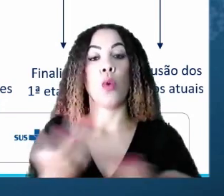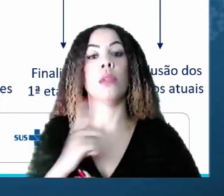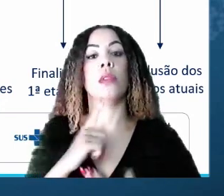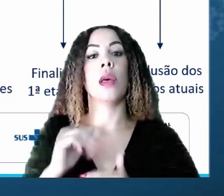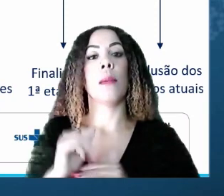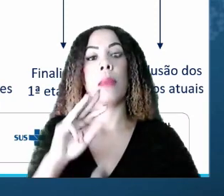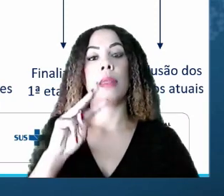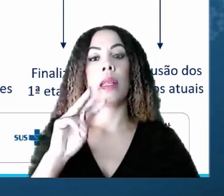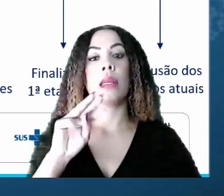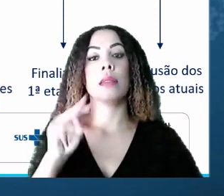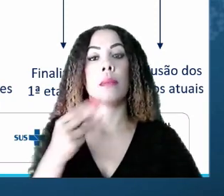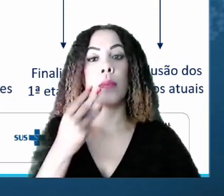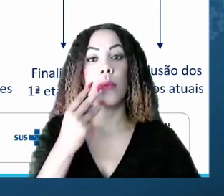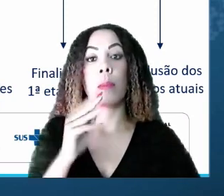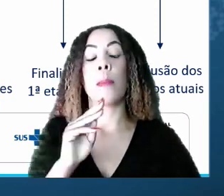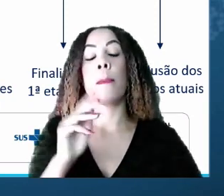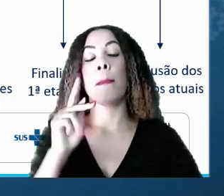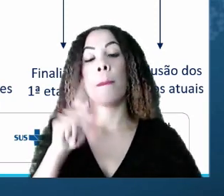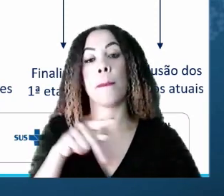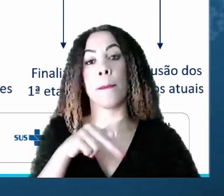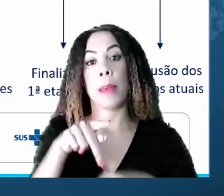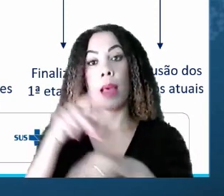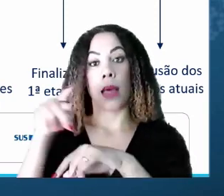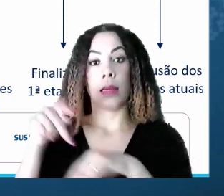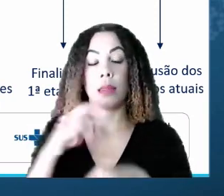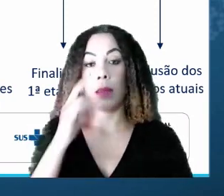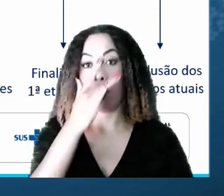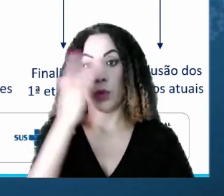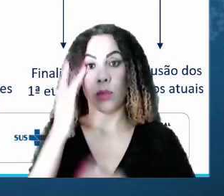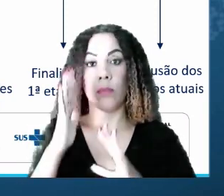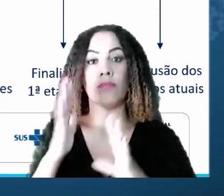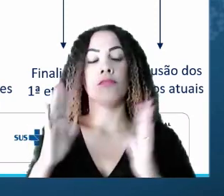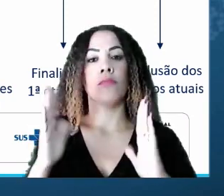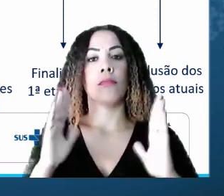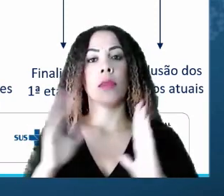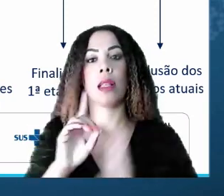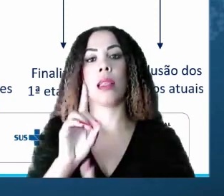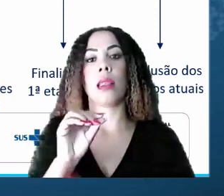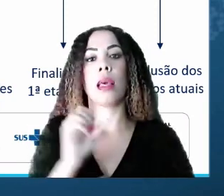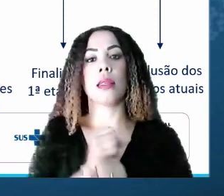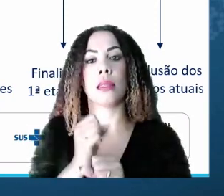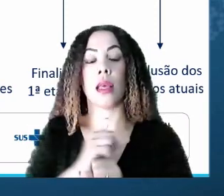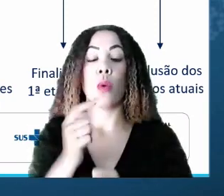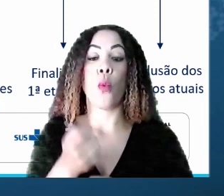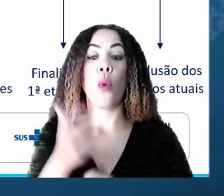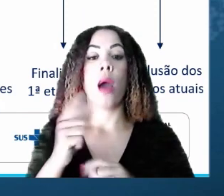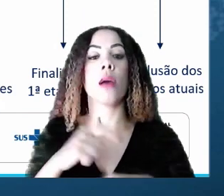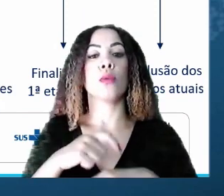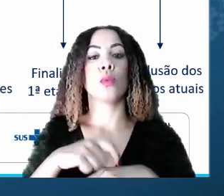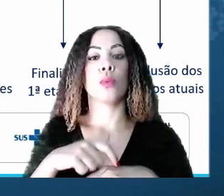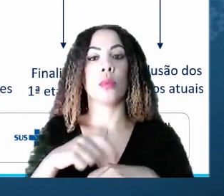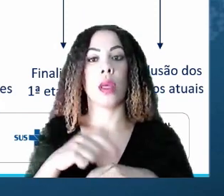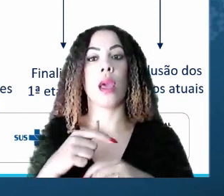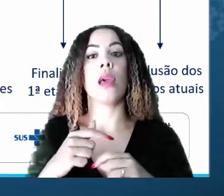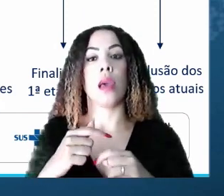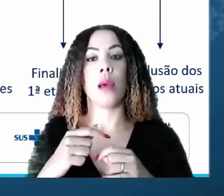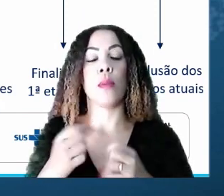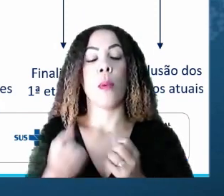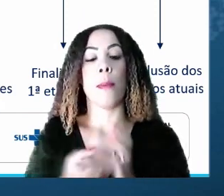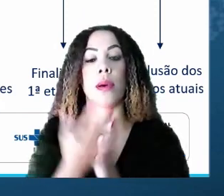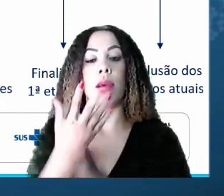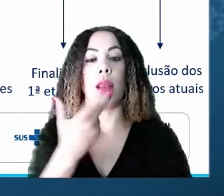pessoas em todo o país, ao longo de 10 anos. É quase o desenvolvimento de uma vacina para ser hoje incorporado, né,